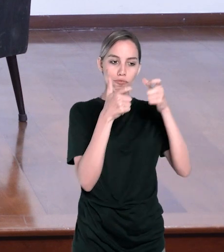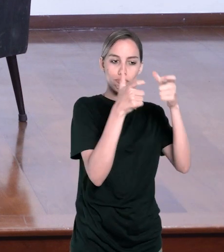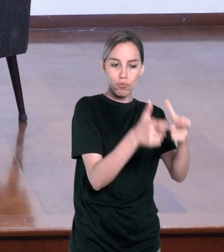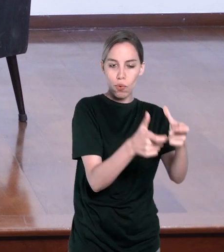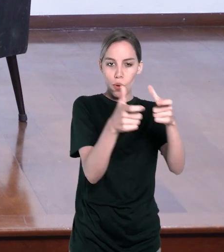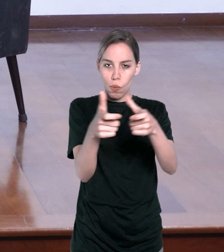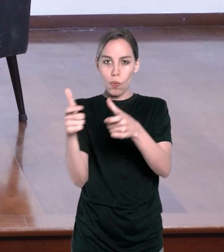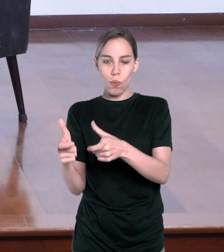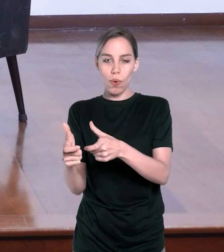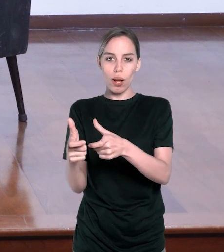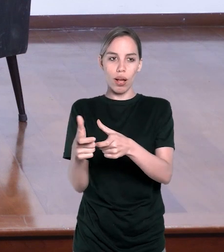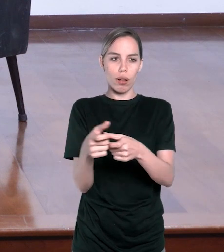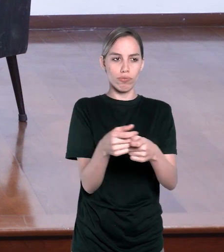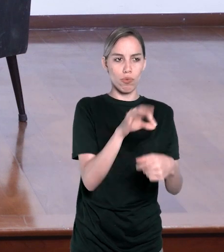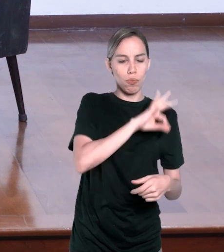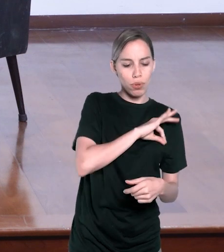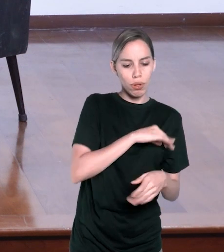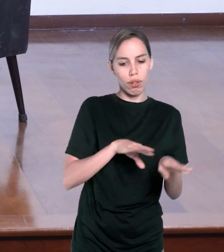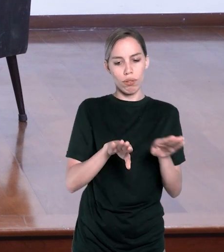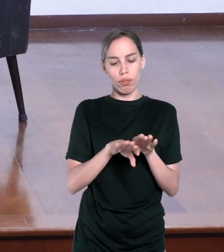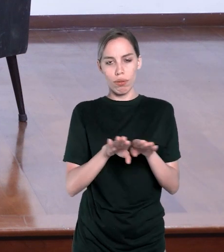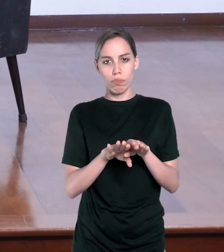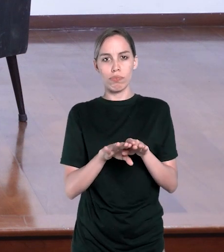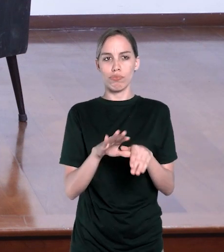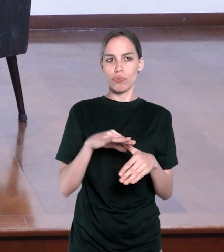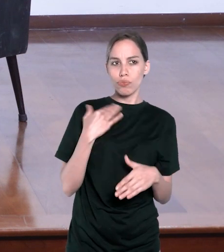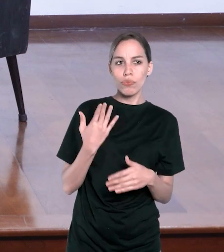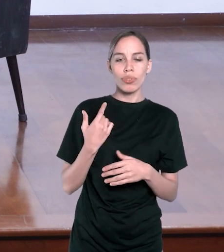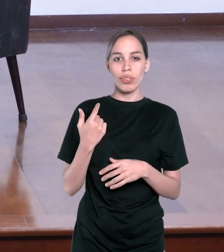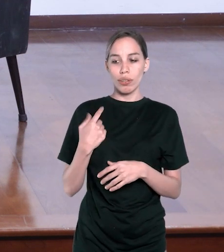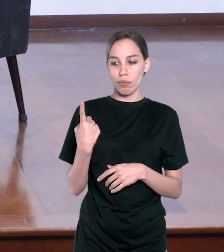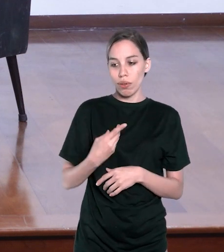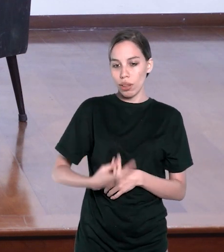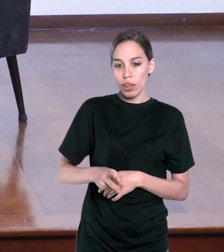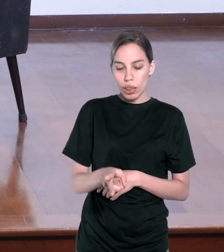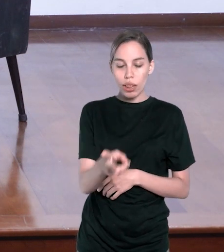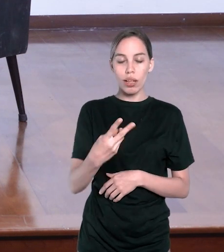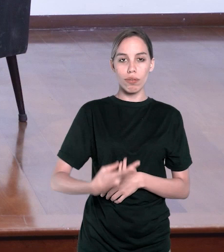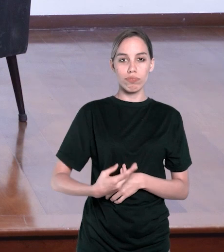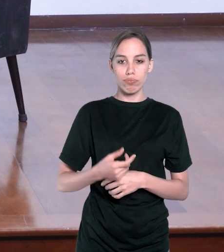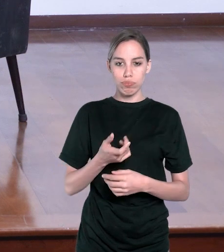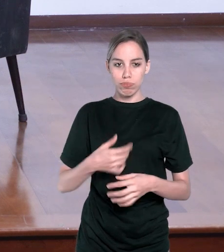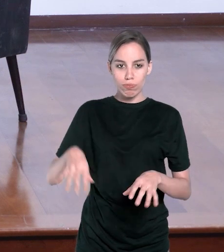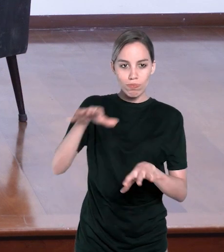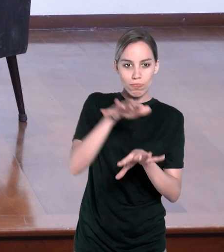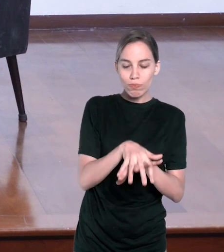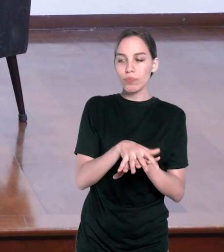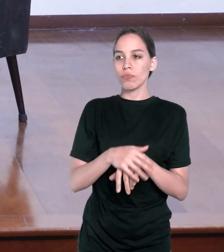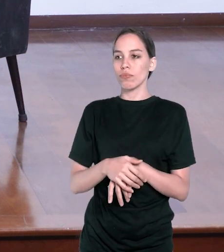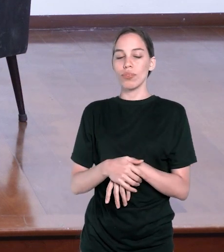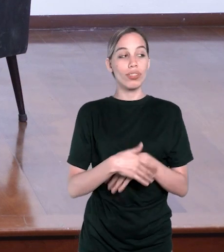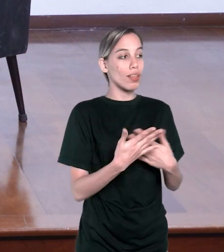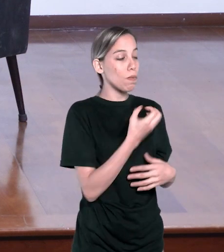de acontecimentos de redação, que a gente está sempre envolvido, né? Muito boa noite. Boa noite, Afonso. Prazer estar aqui,